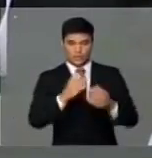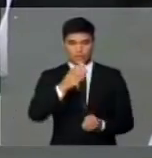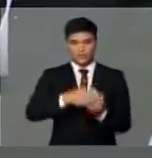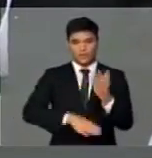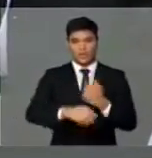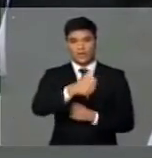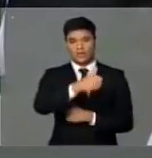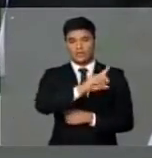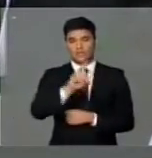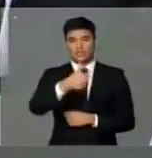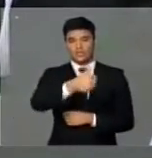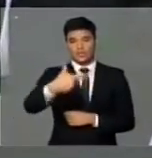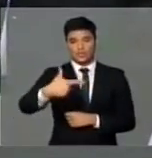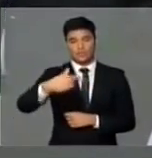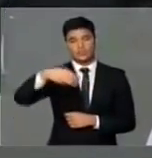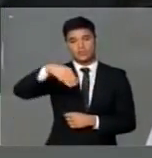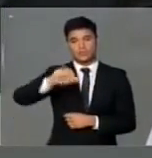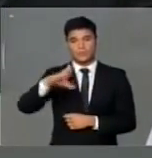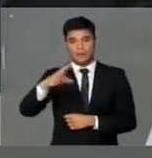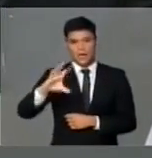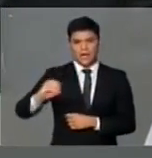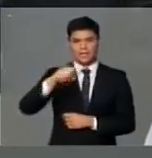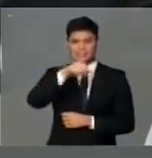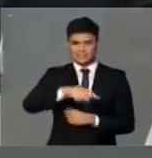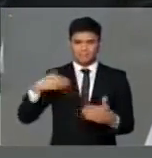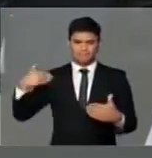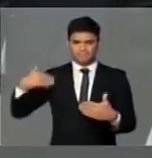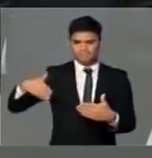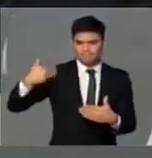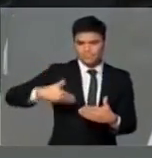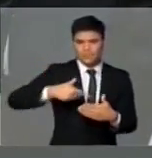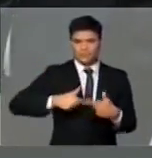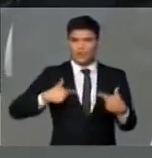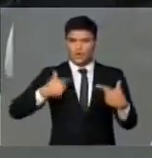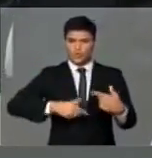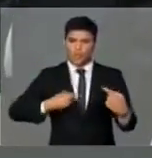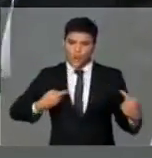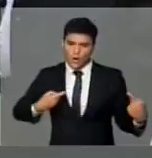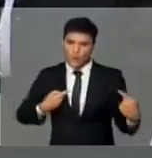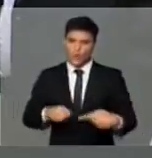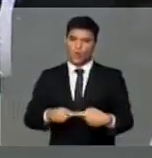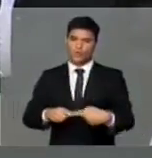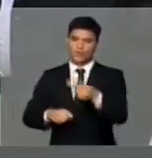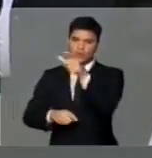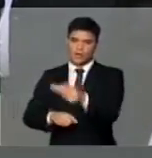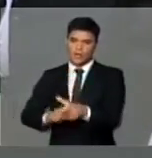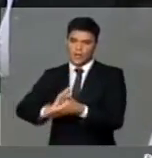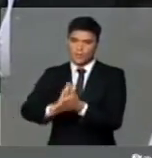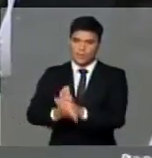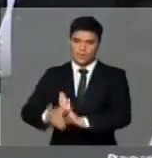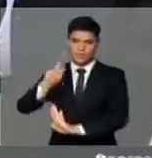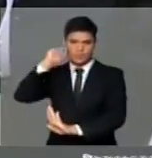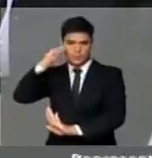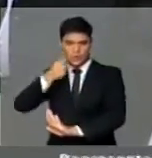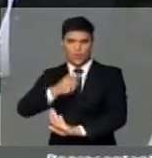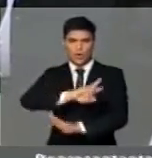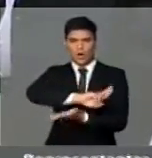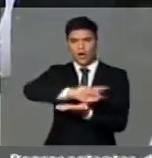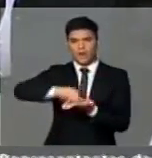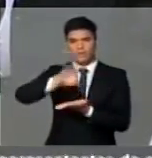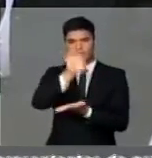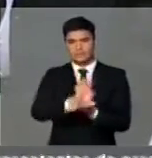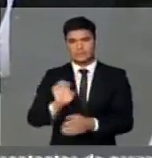se consolidou como uma entidade de luta contra o racismo em vários estados do Brasil e